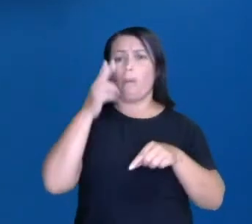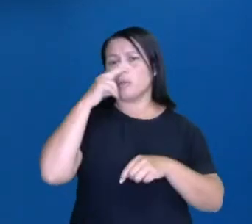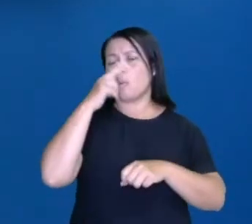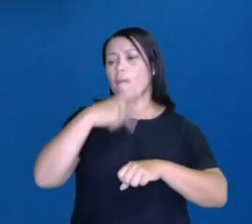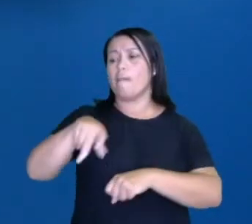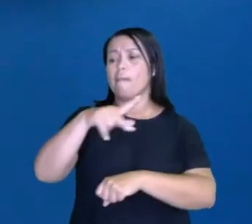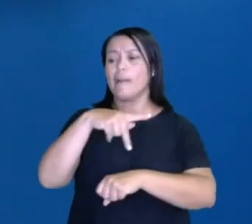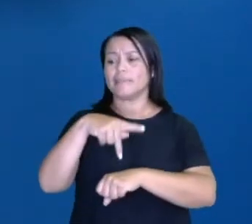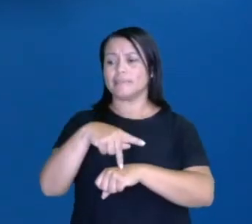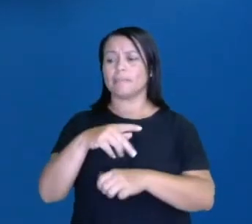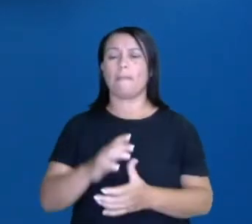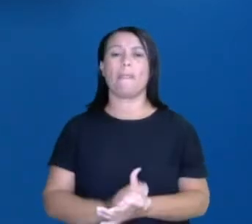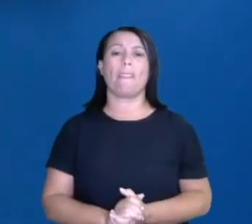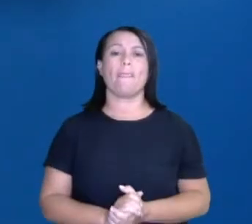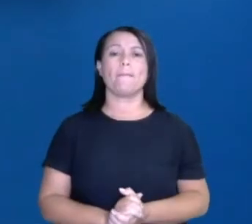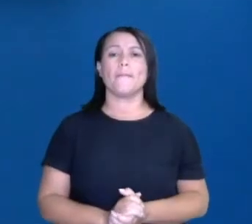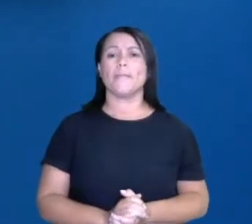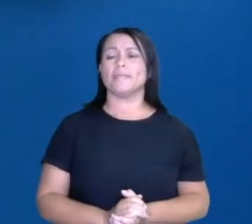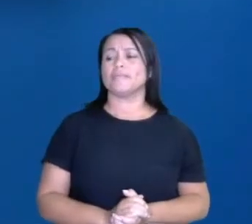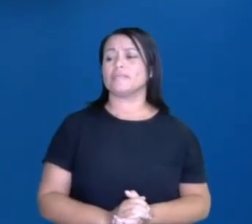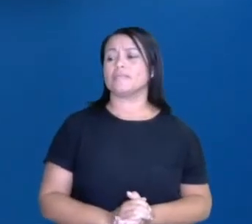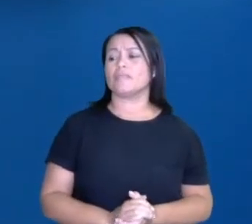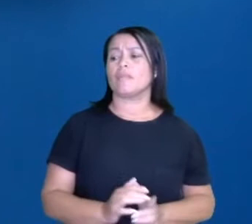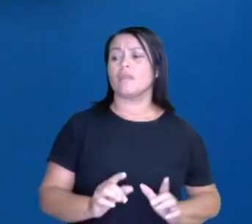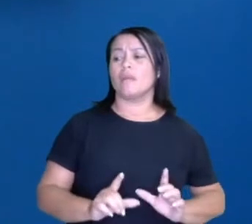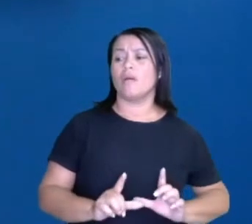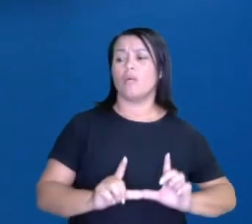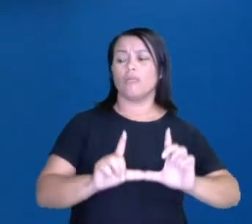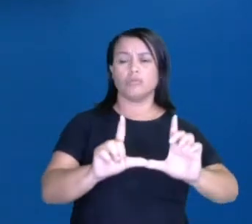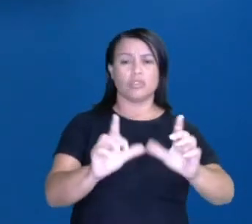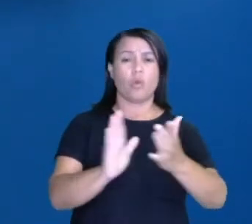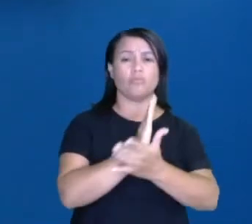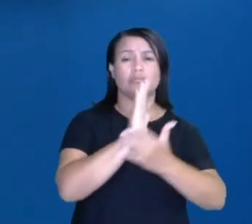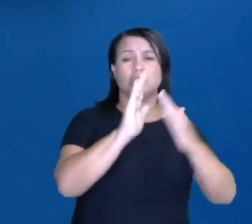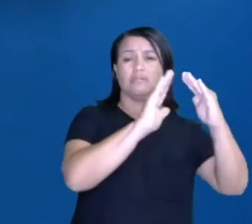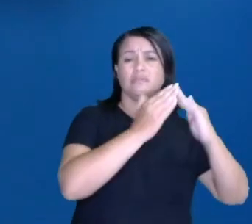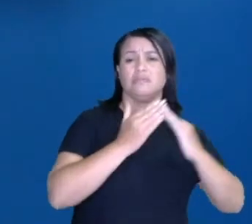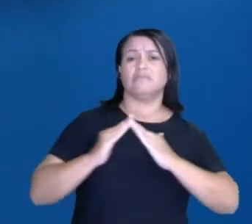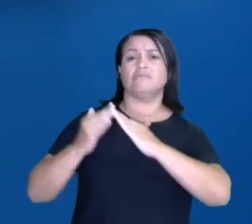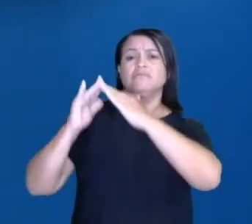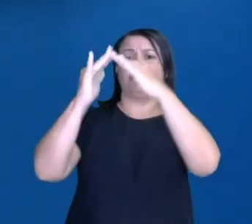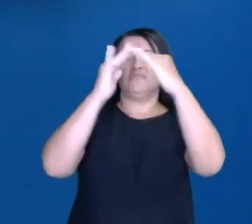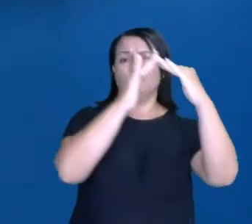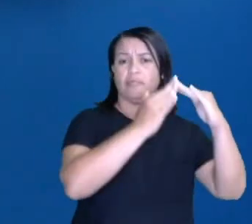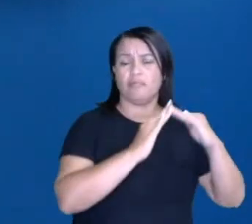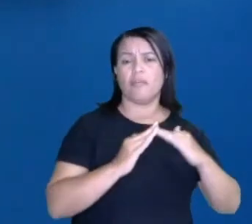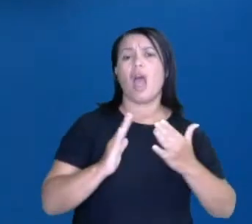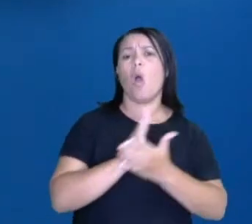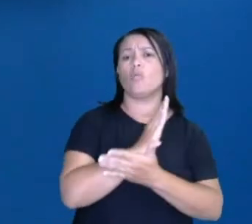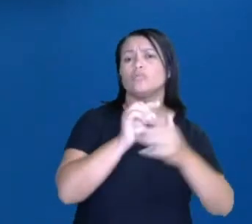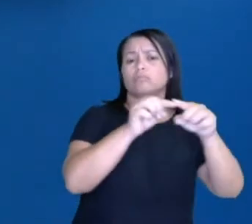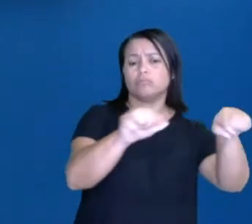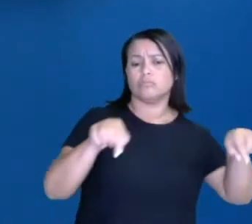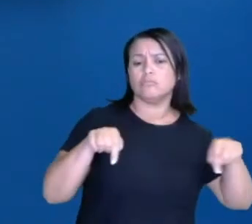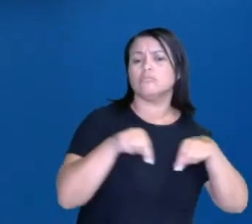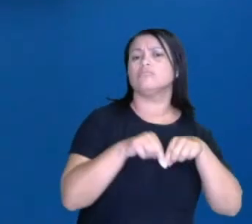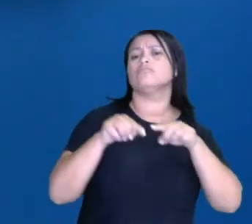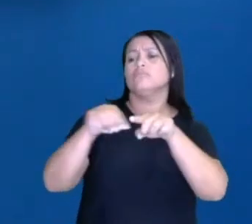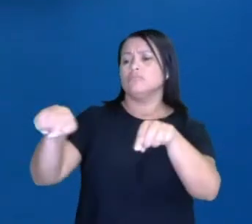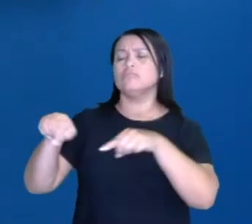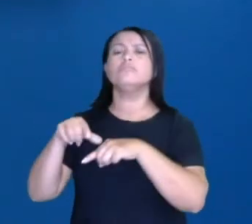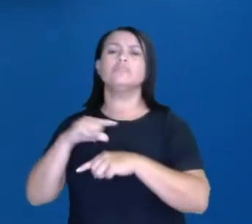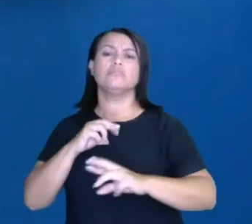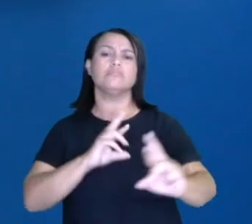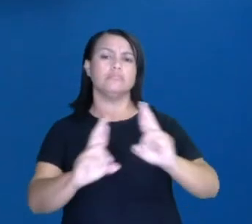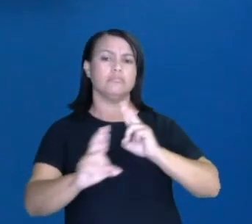país. Né? Aí eu coloquei a questão das favelas, né? Em cada um desses territórios ocorre uma relação